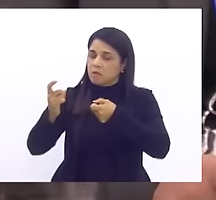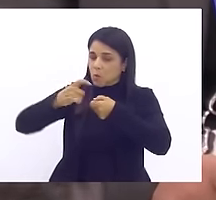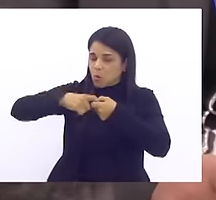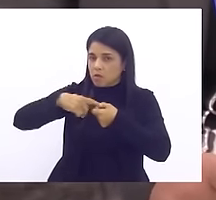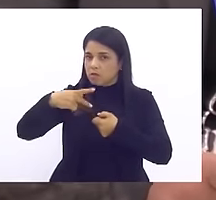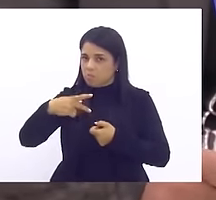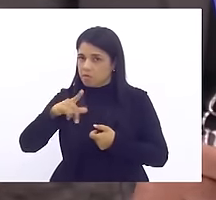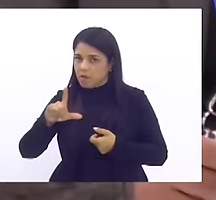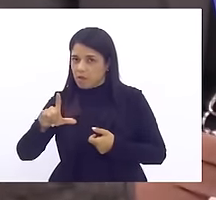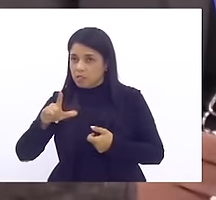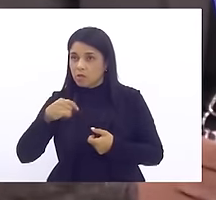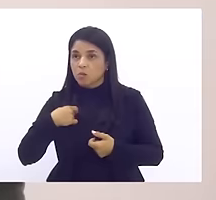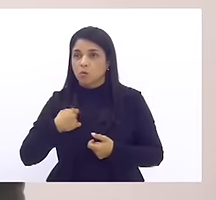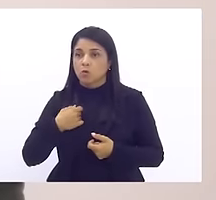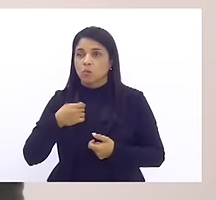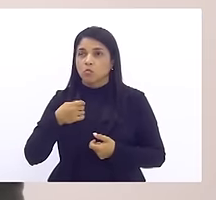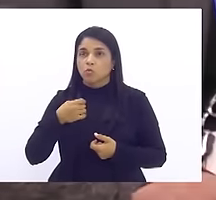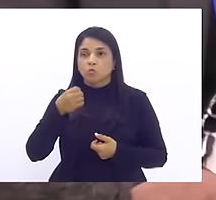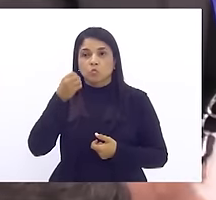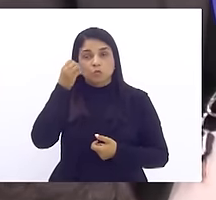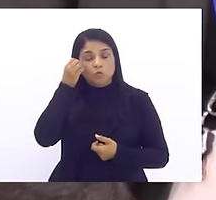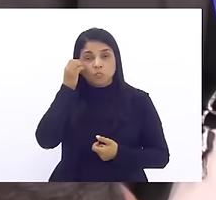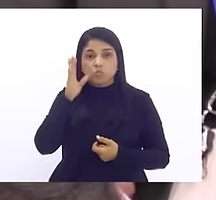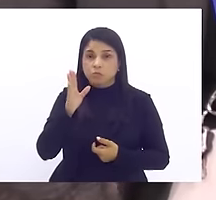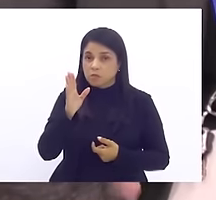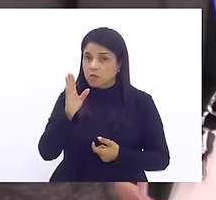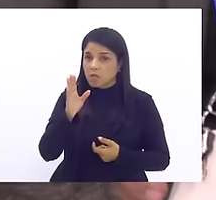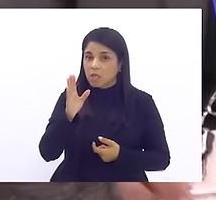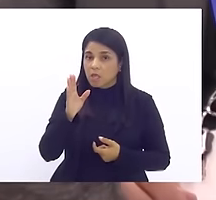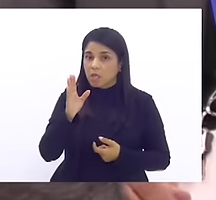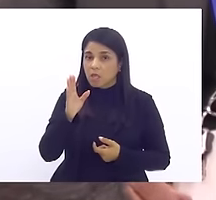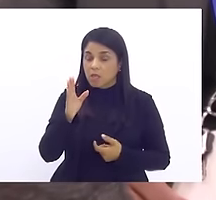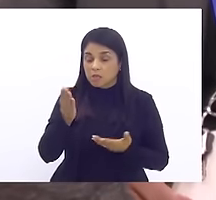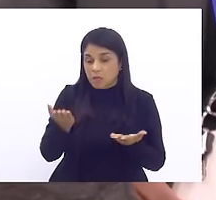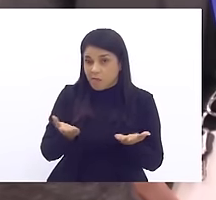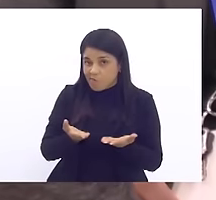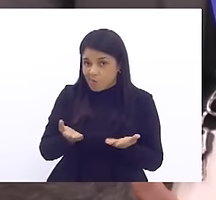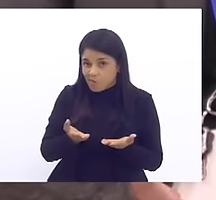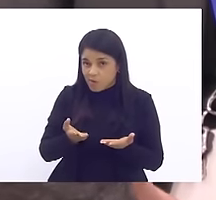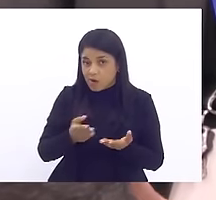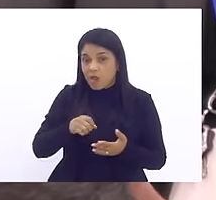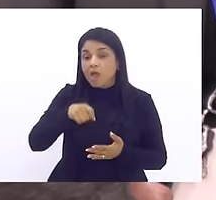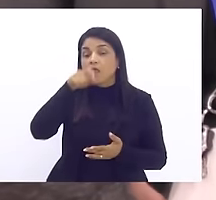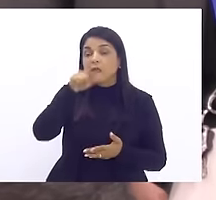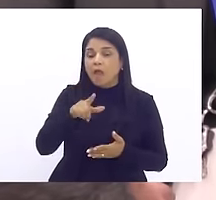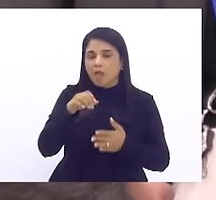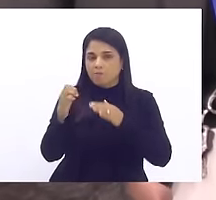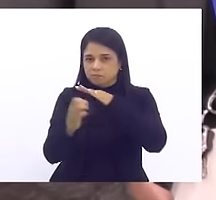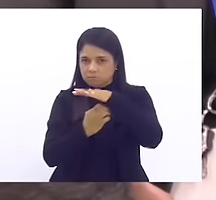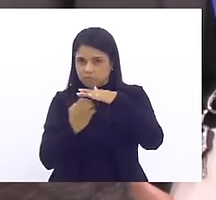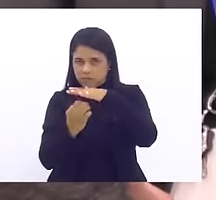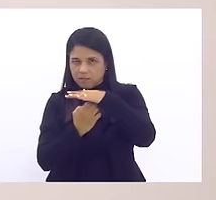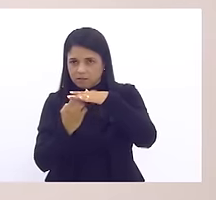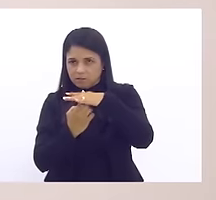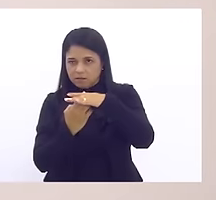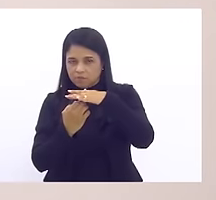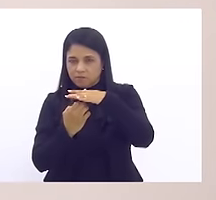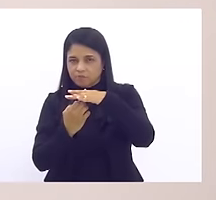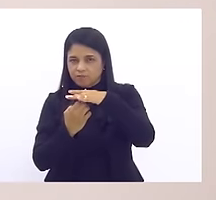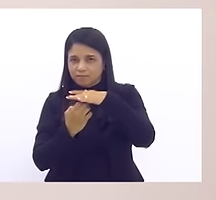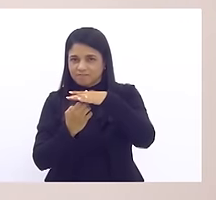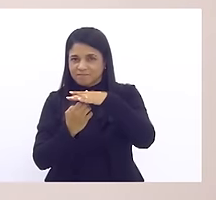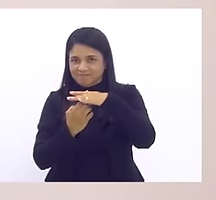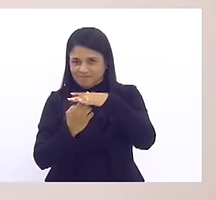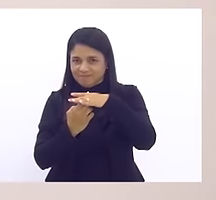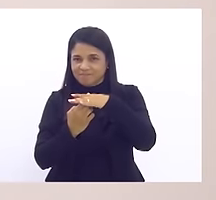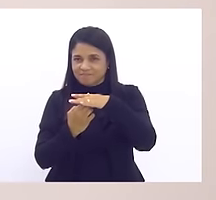Eu só não consegui este mais eu só não consigo estimar nesse momento quem são essas empresas pô mas aí é muito